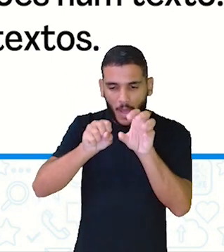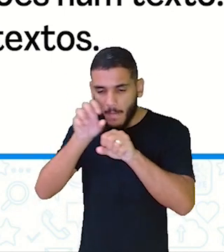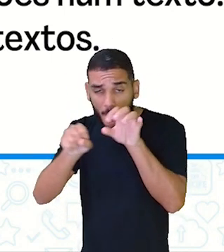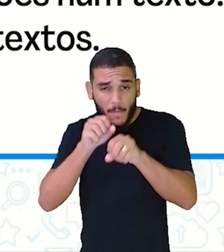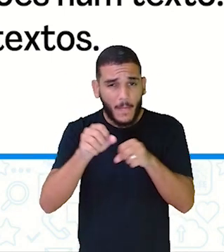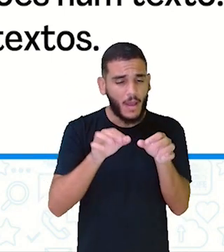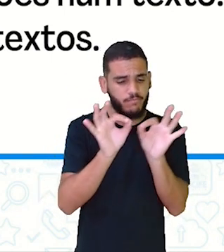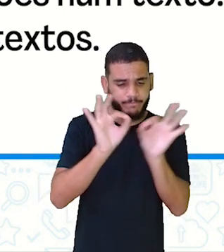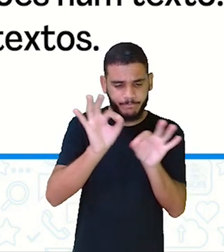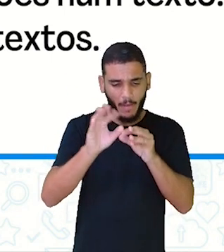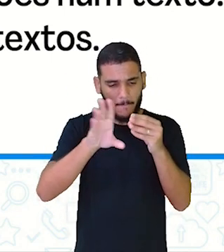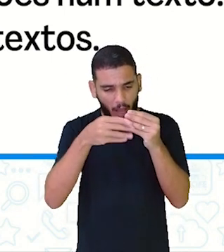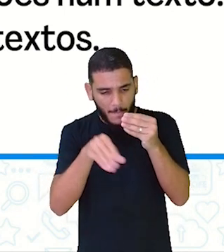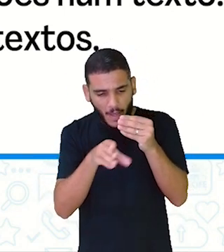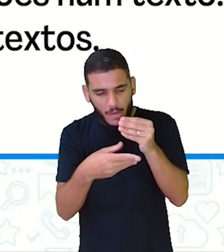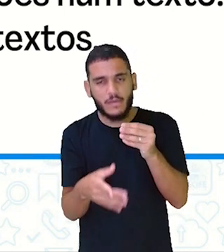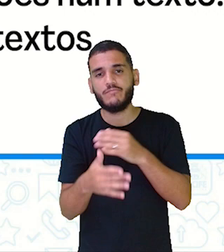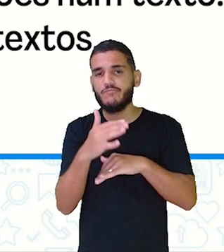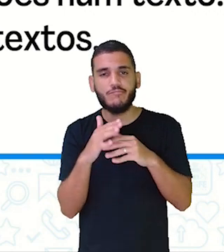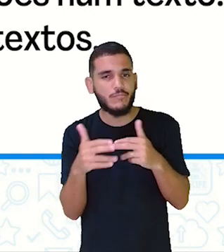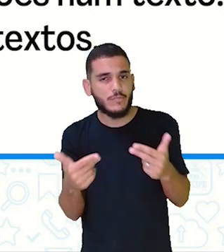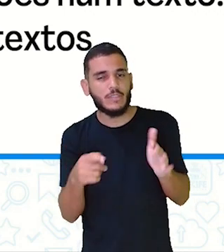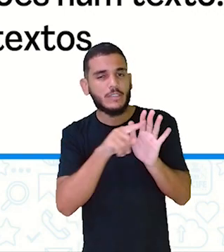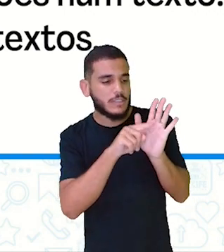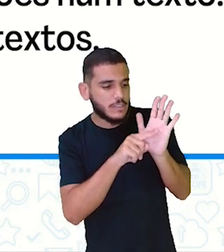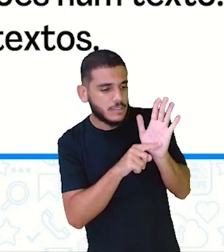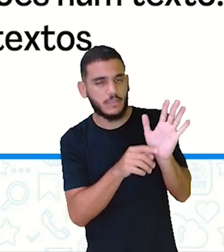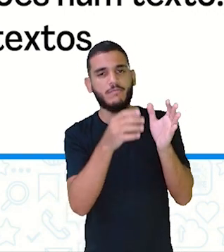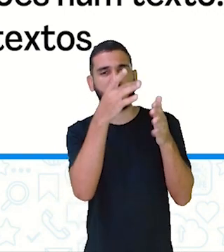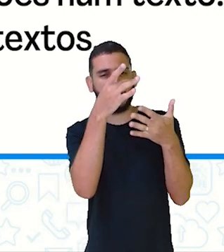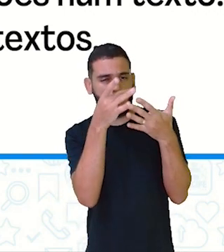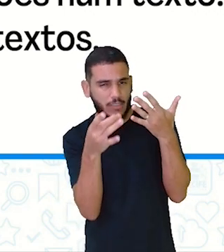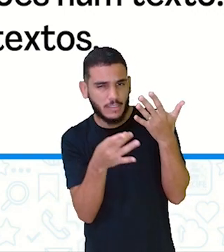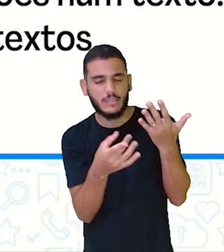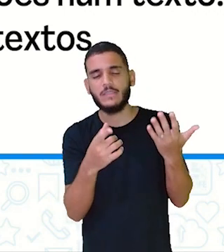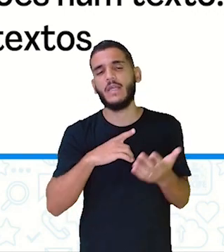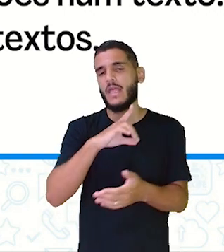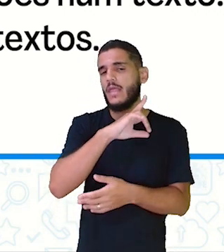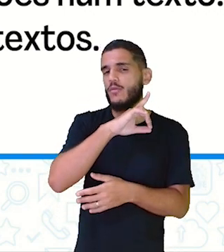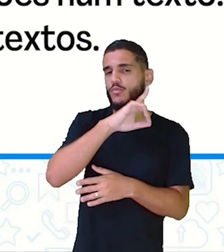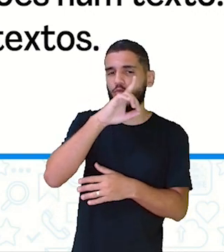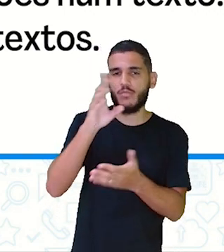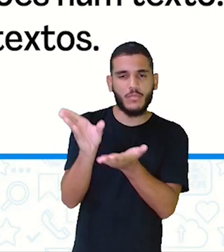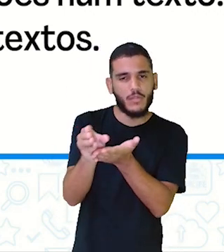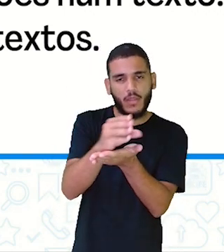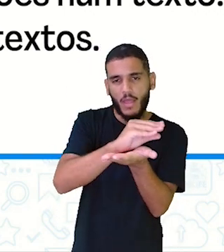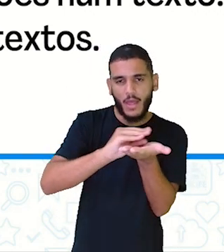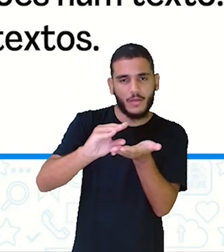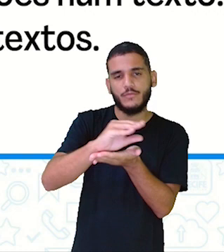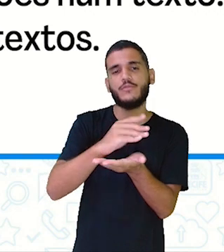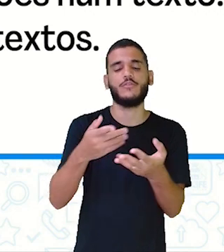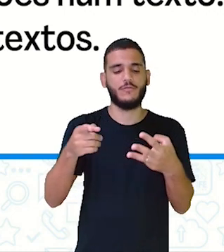vai apurar os fatos para saber o que é real, dados, verificação dos